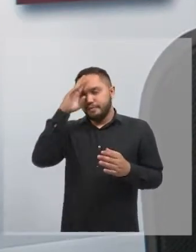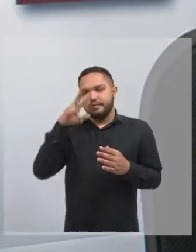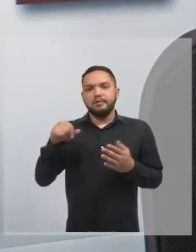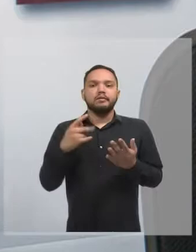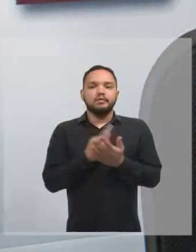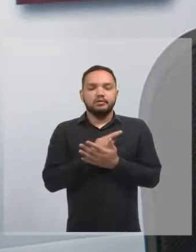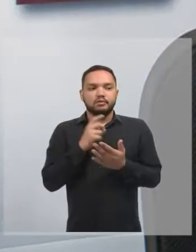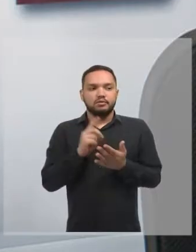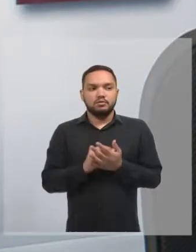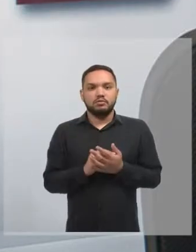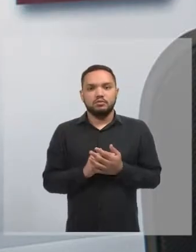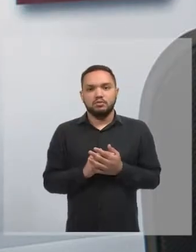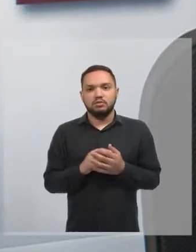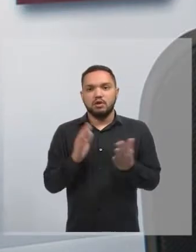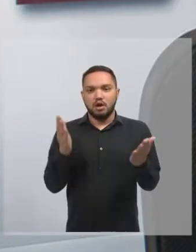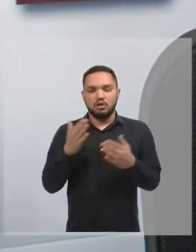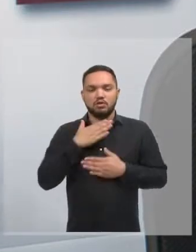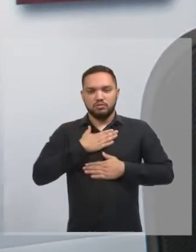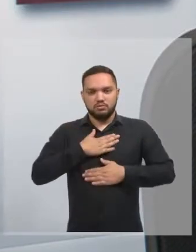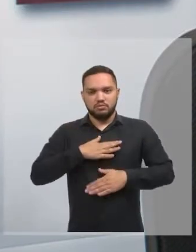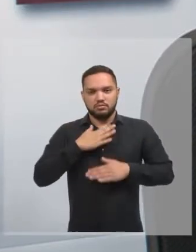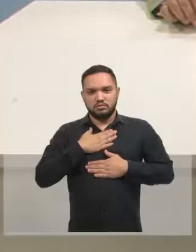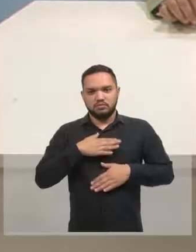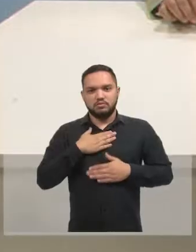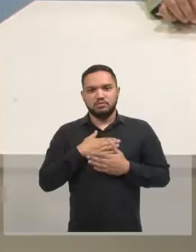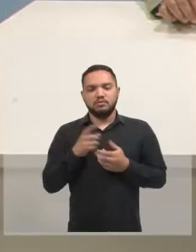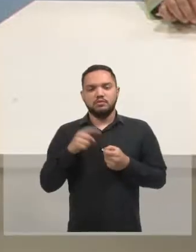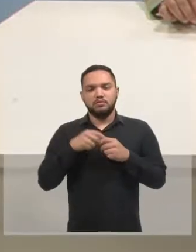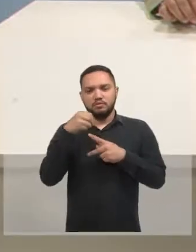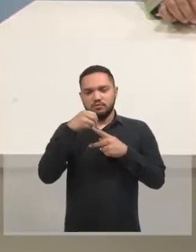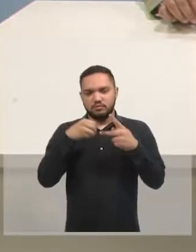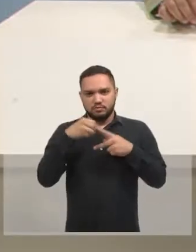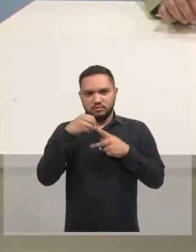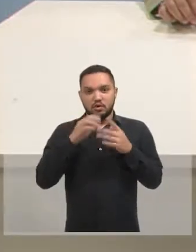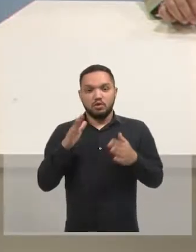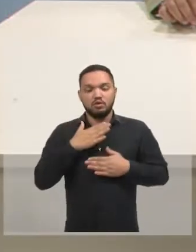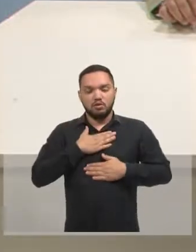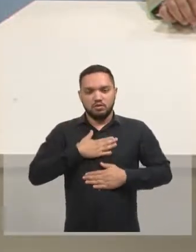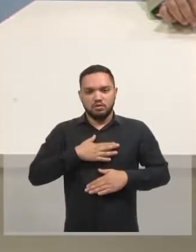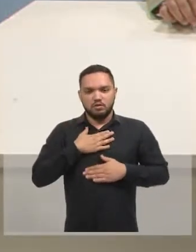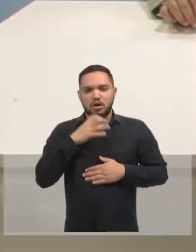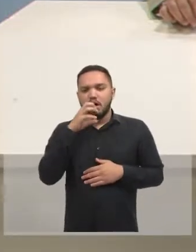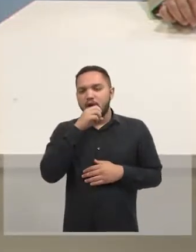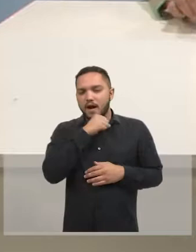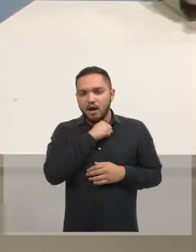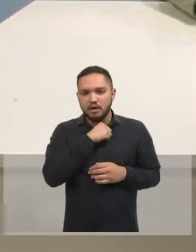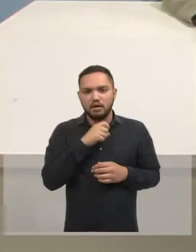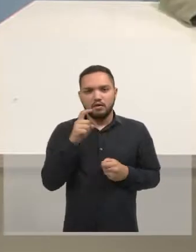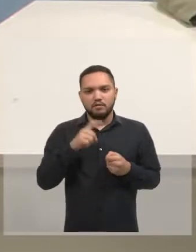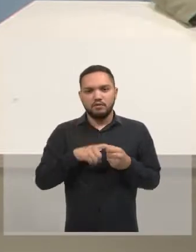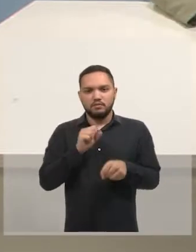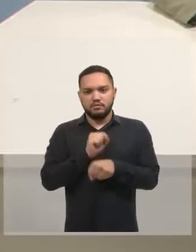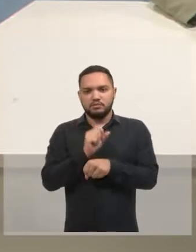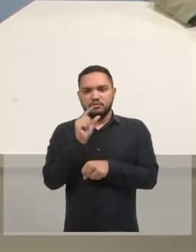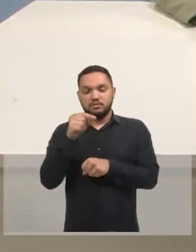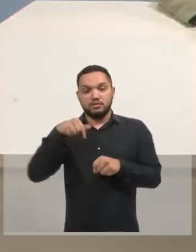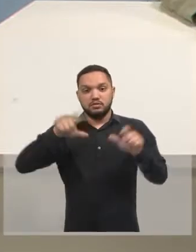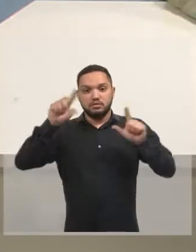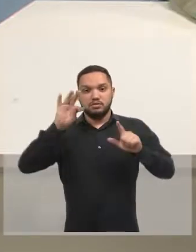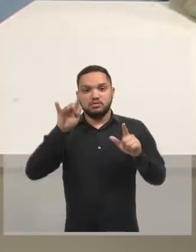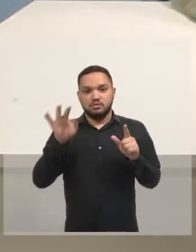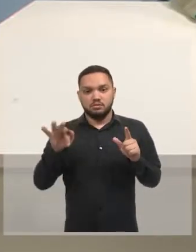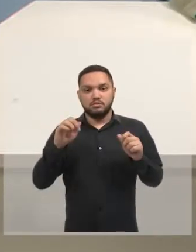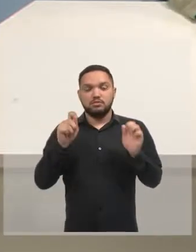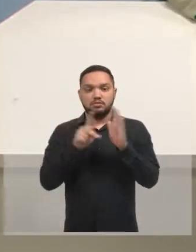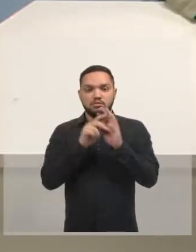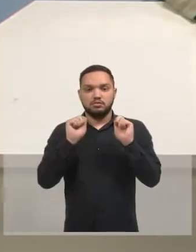Messias Bolsonaro. A gente volta daqui a pouquinho. Ah, tá certo. Com Pela Ordem. A gente vai para um intervalo bem rapidinho e voltaremos aqui na TV Fortaleza,